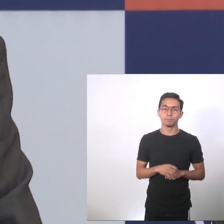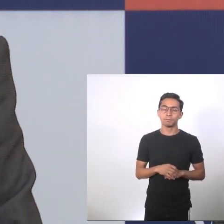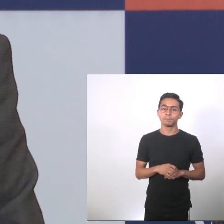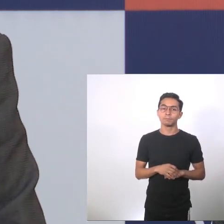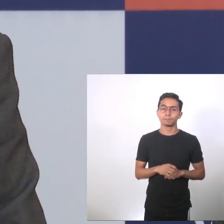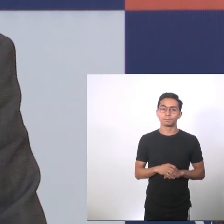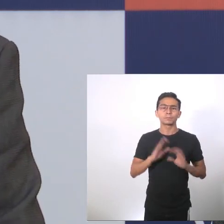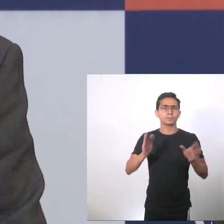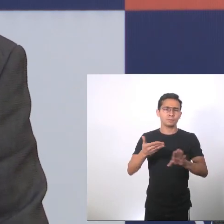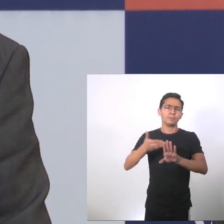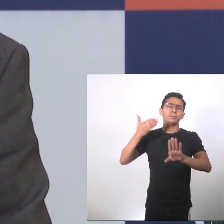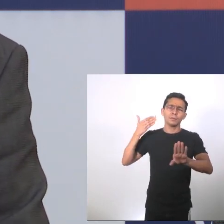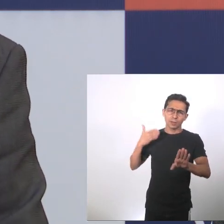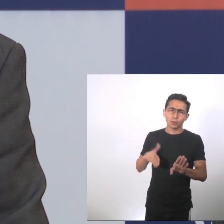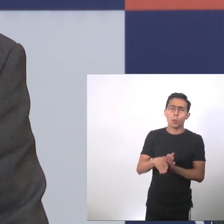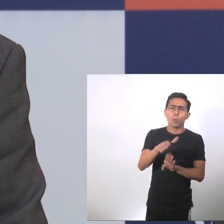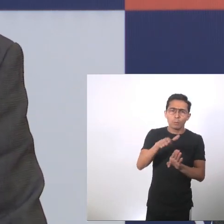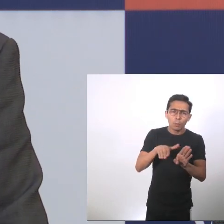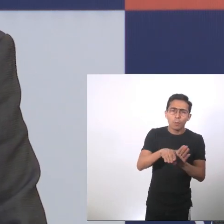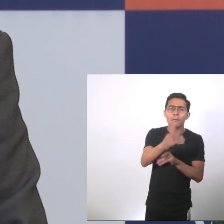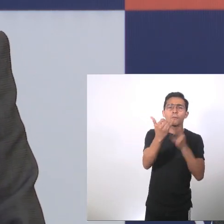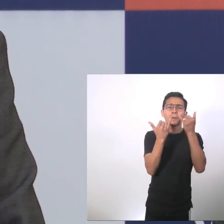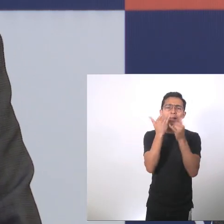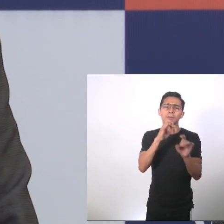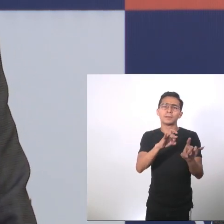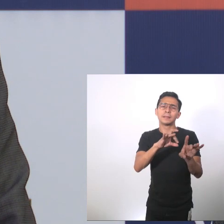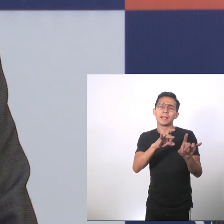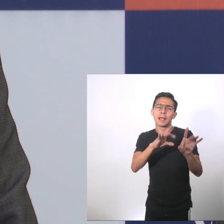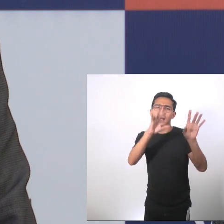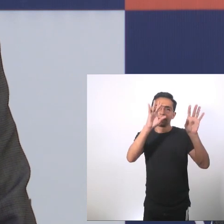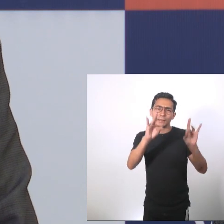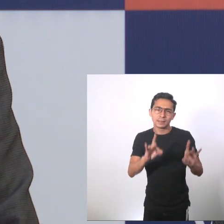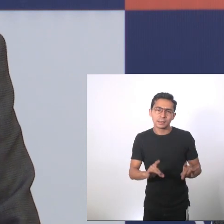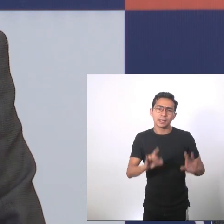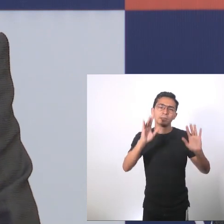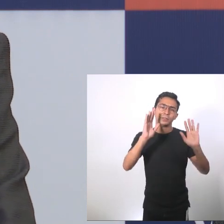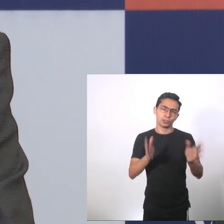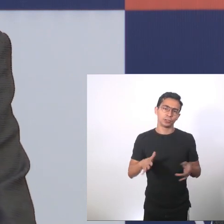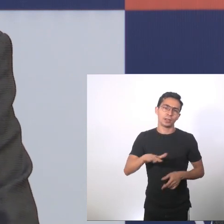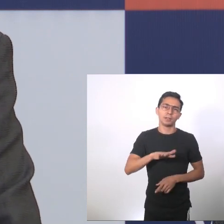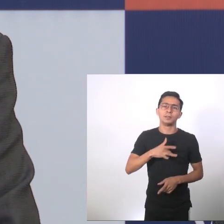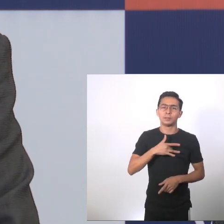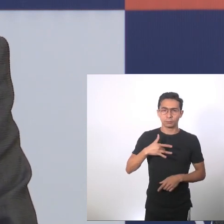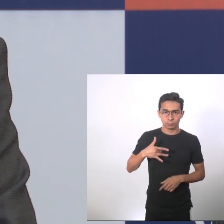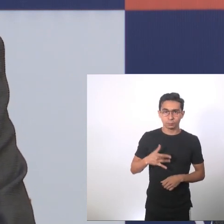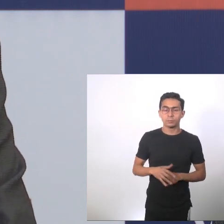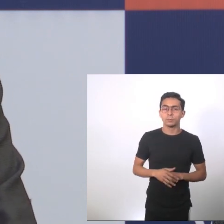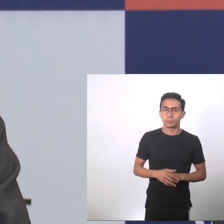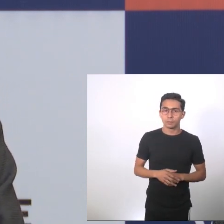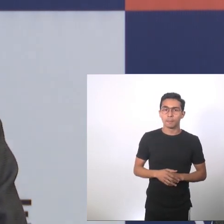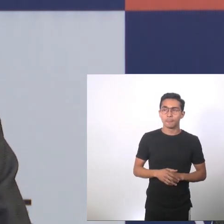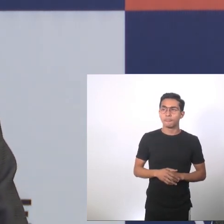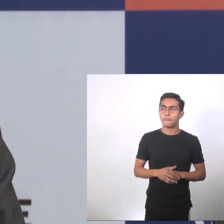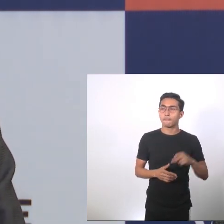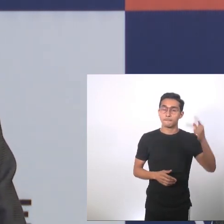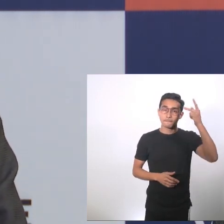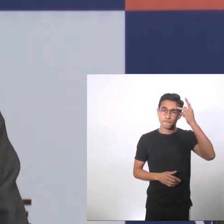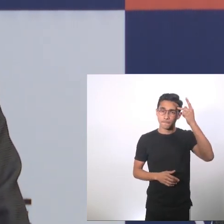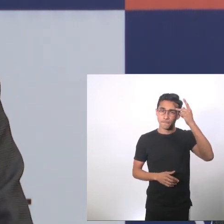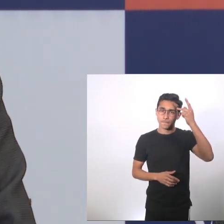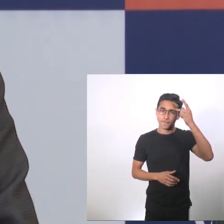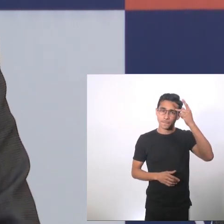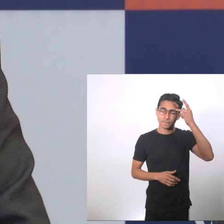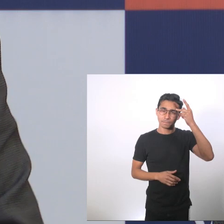mais técnica e conteúdo as orientações da saúde. Nós continuamos em São Paulo a